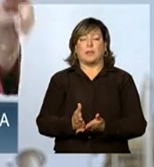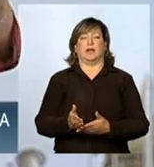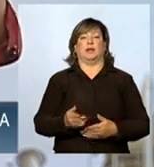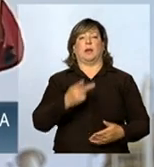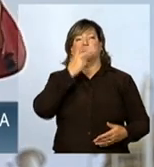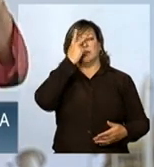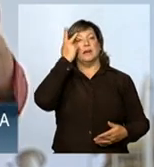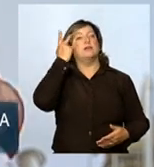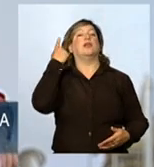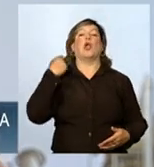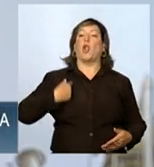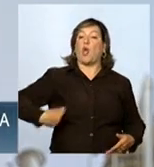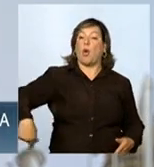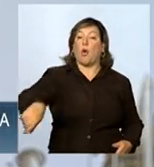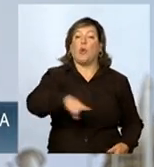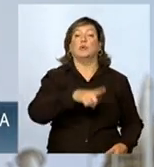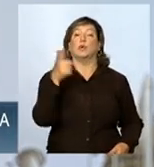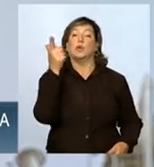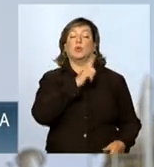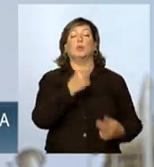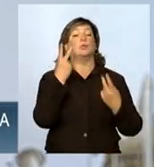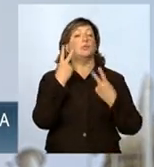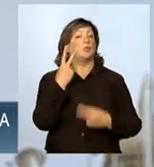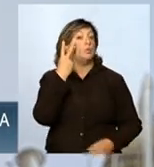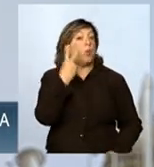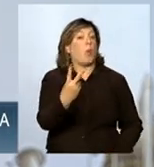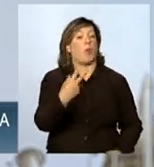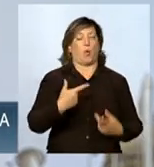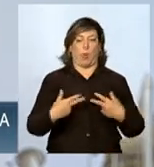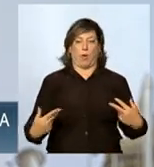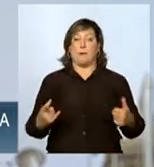gente conseguir duas coisas. Primeiro,